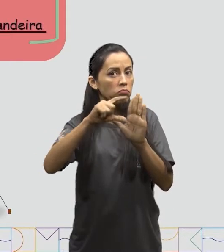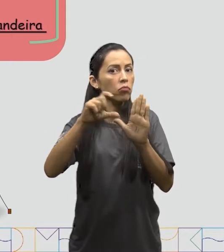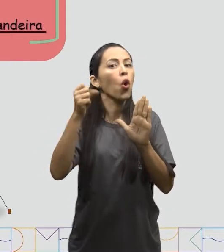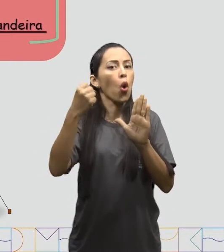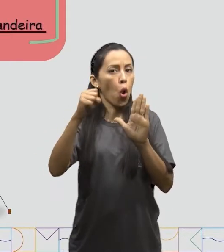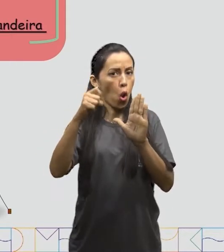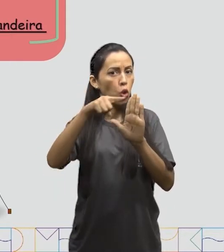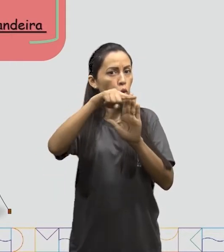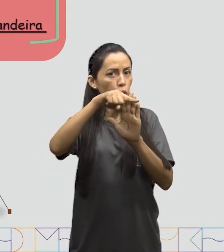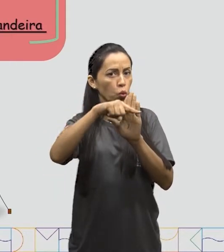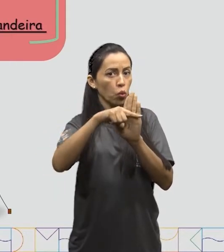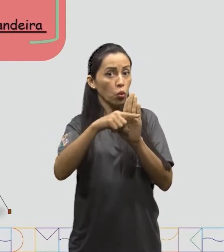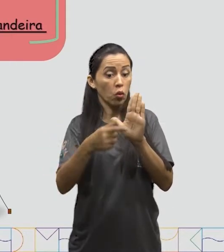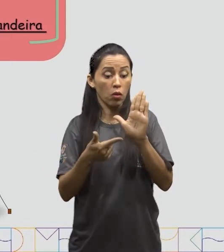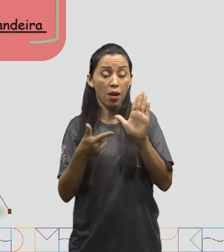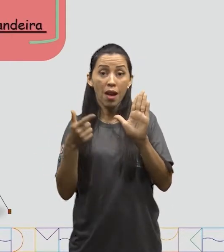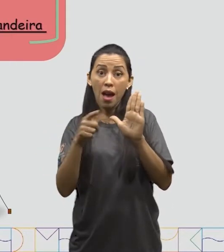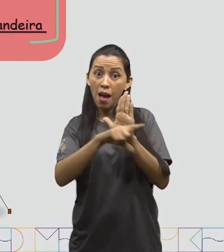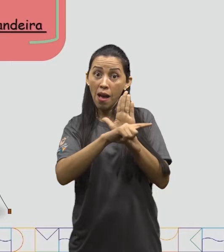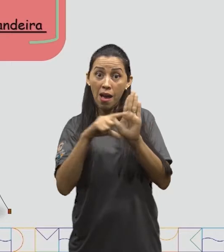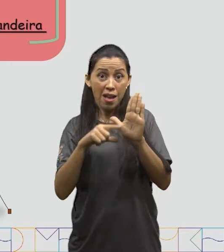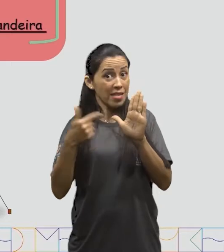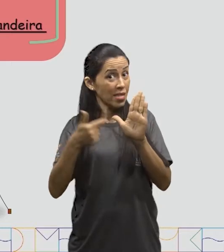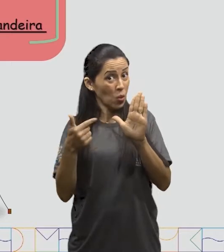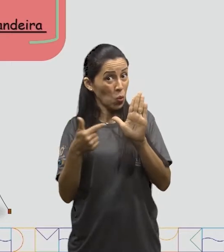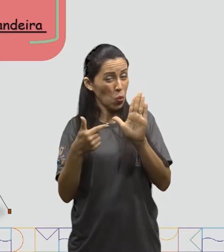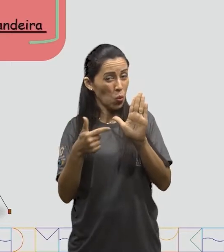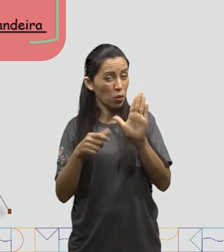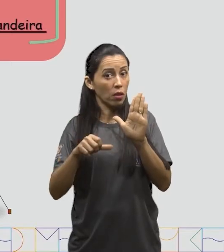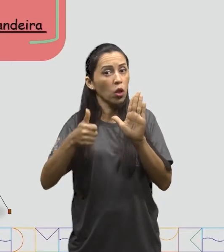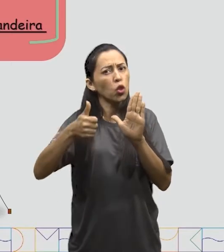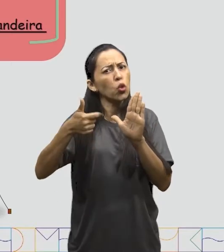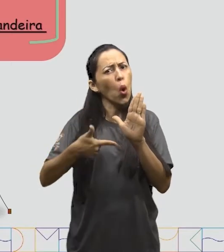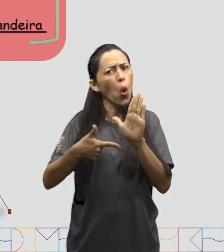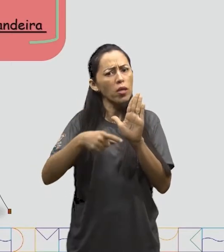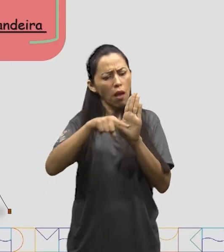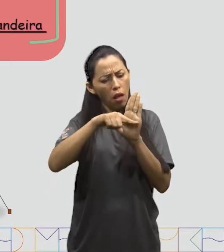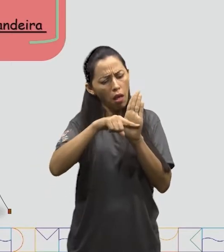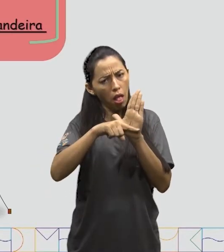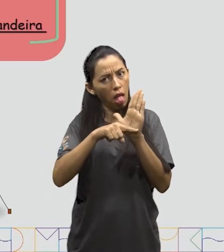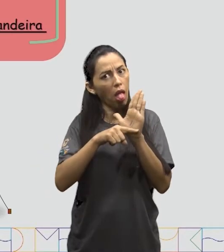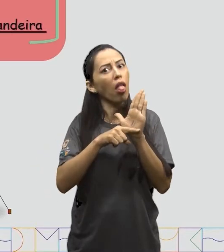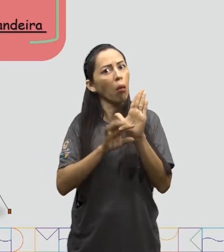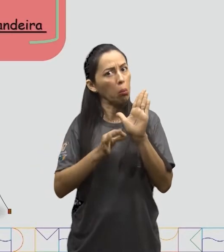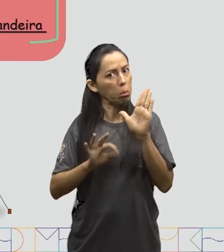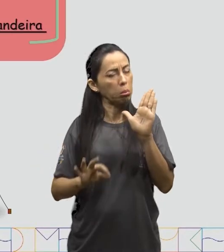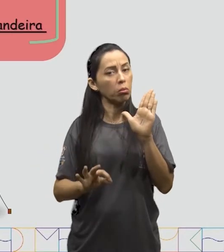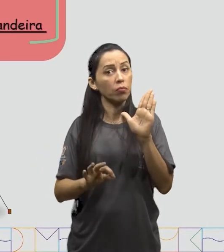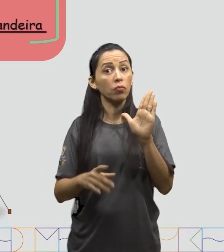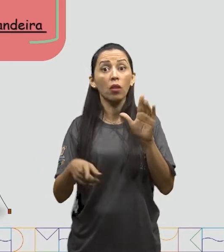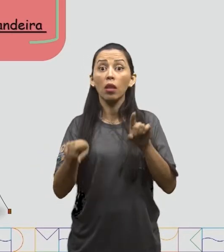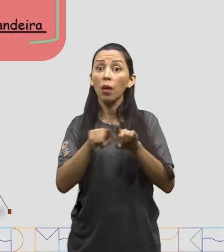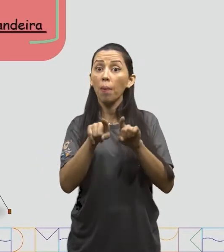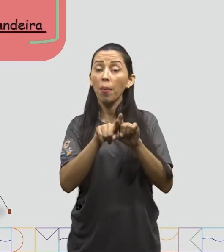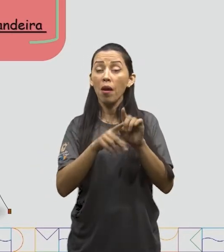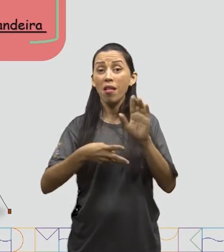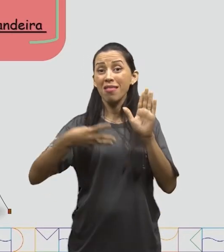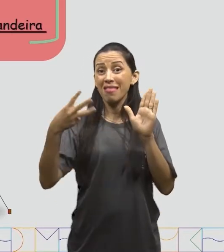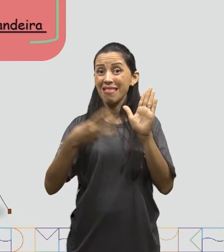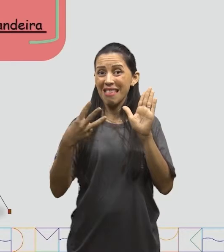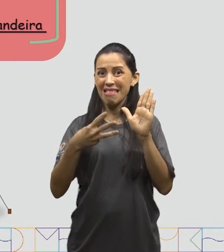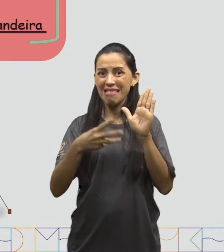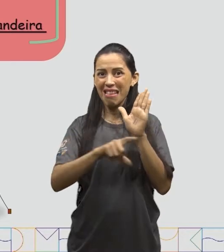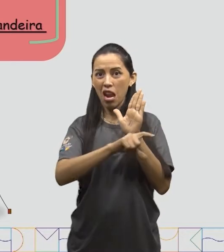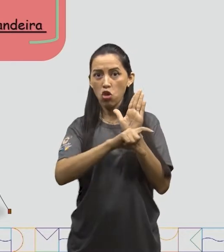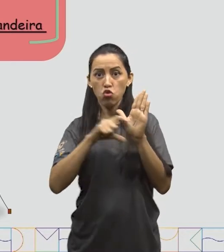8 versos. A segunda possui 12 versos. Que estrofe grande, não? E a terceira e